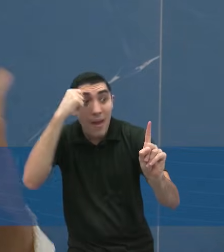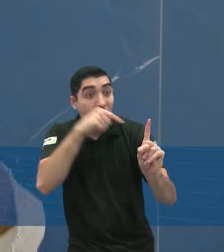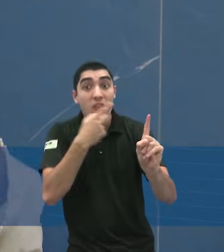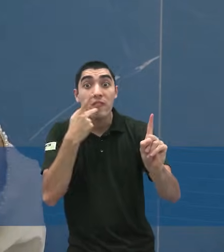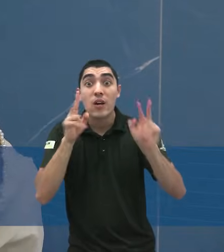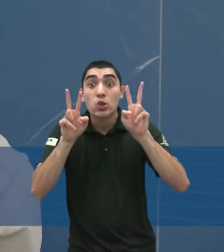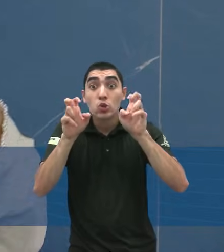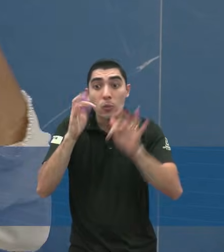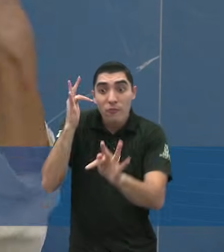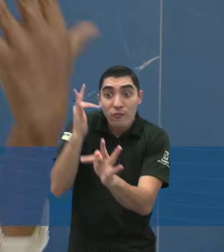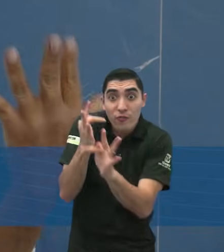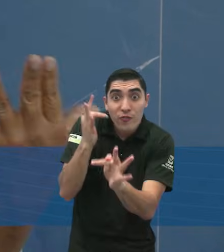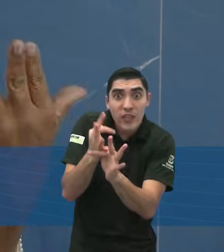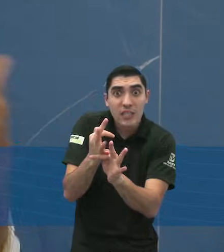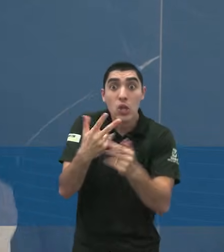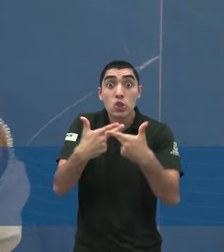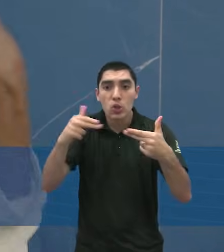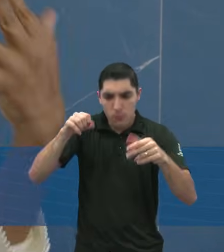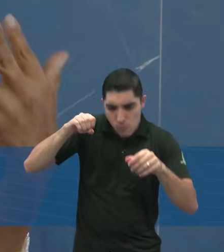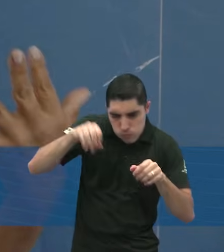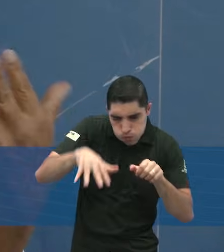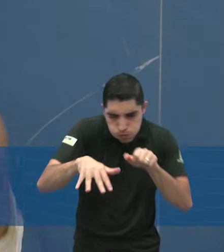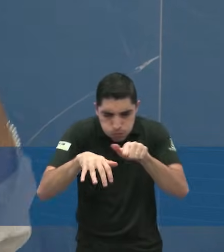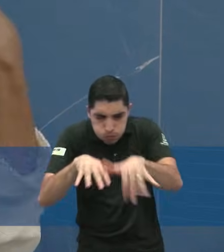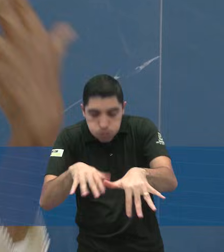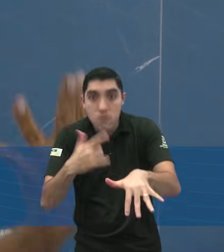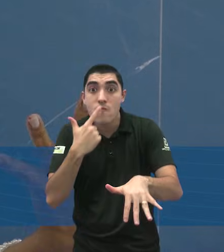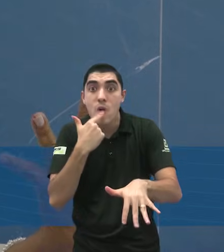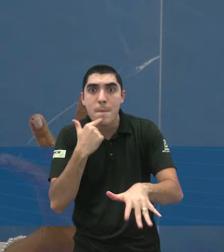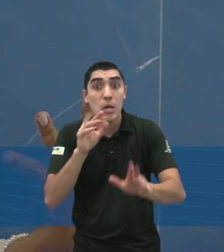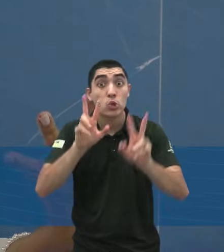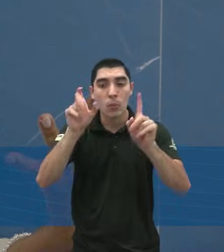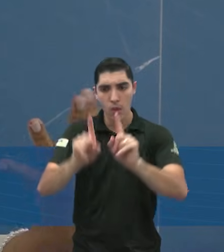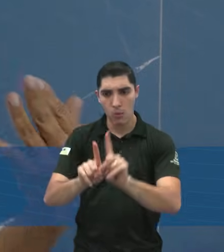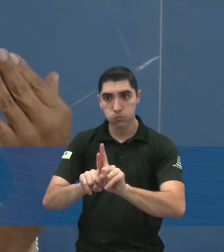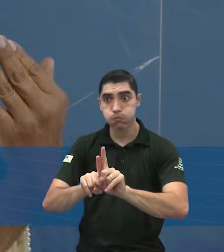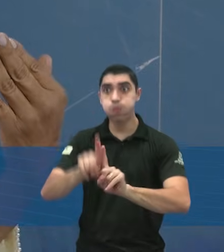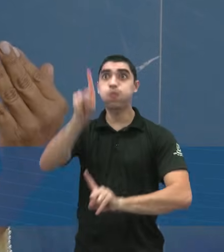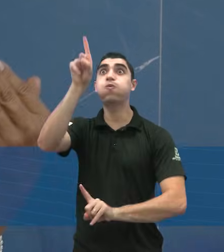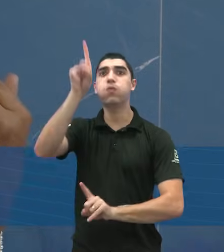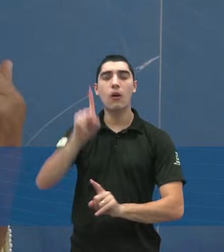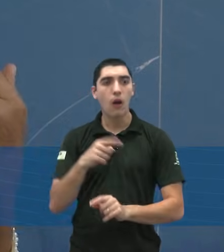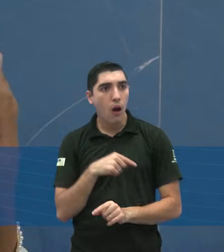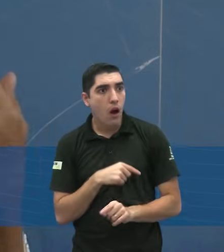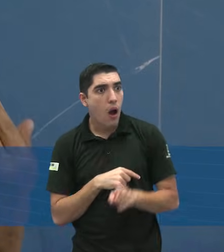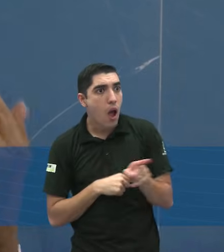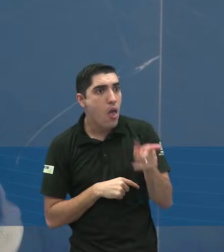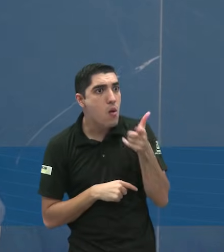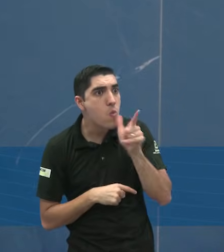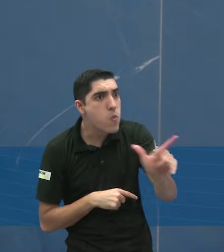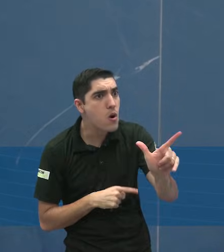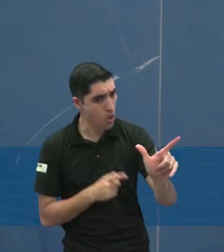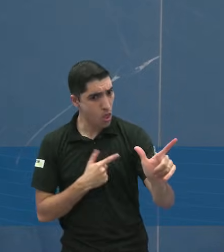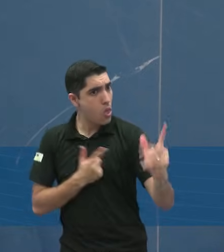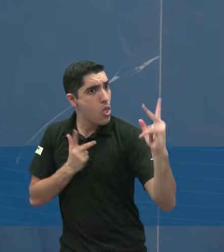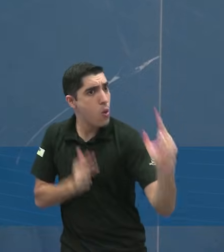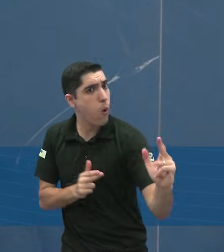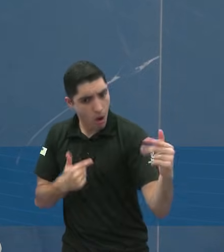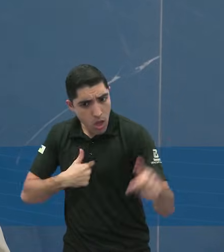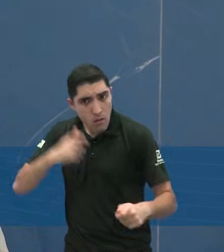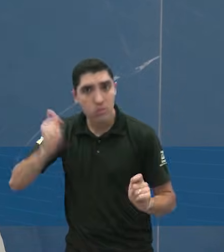física e falando de infravermelho, de radar, de foguete. Se ela chegou ali, eu também